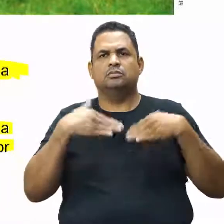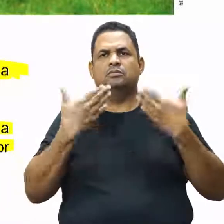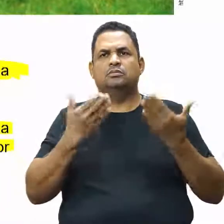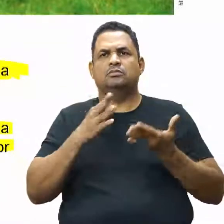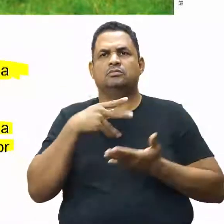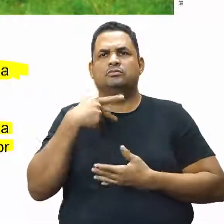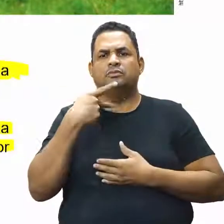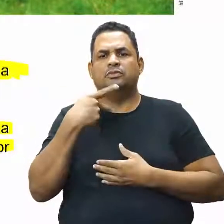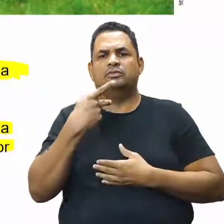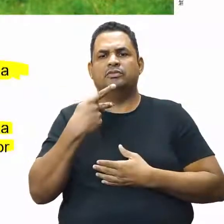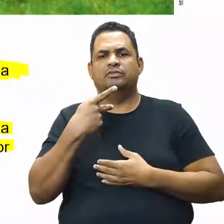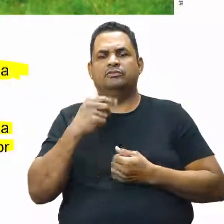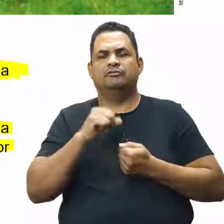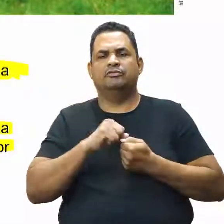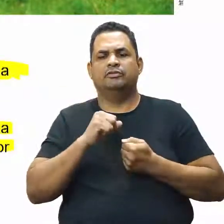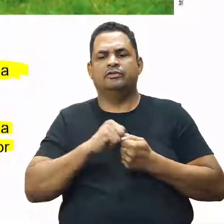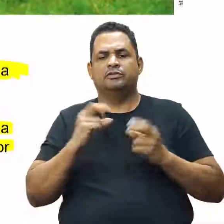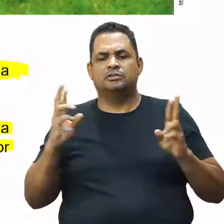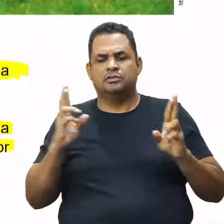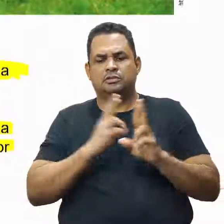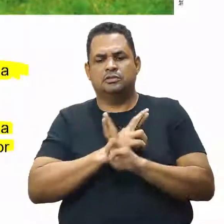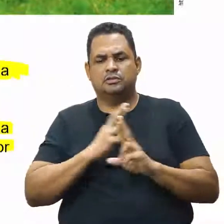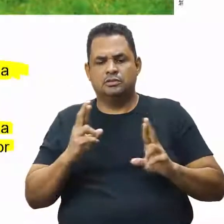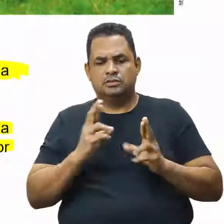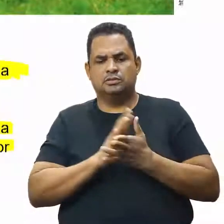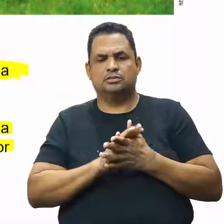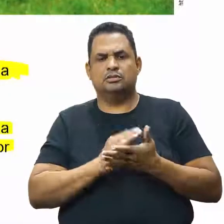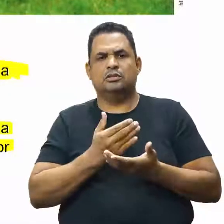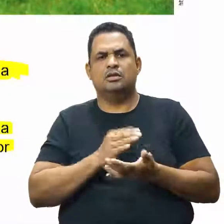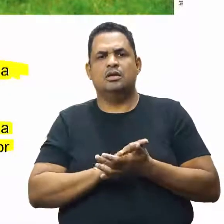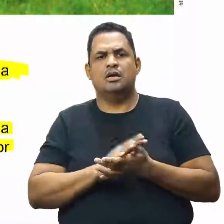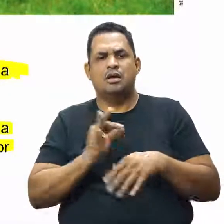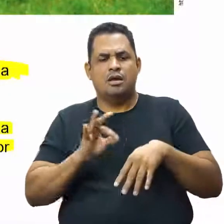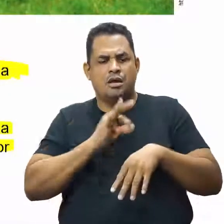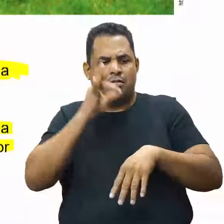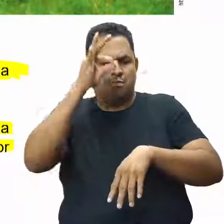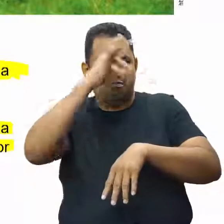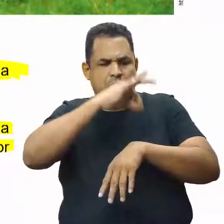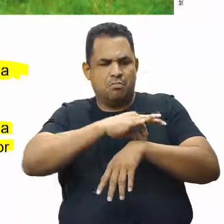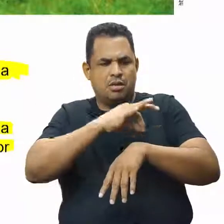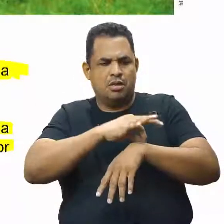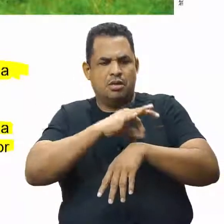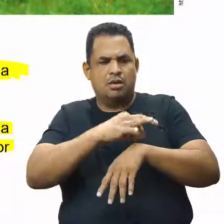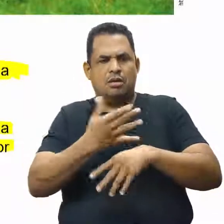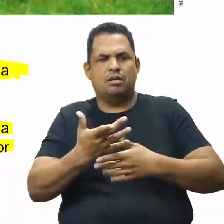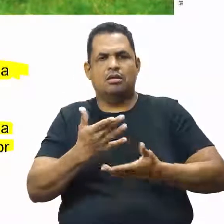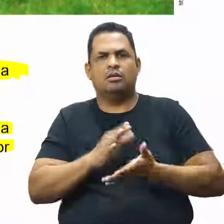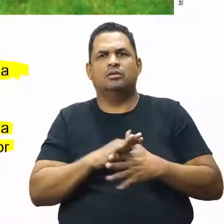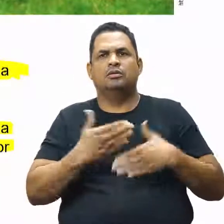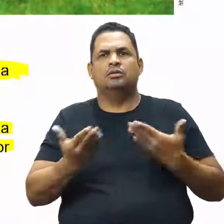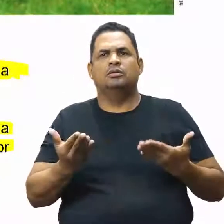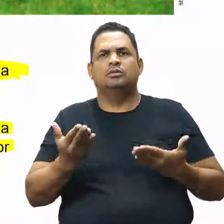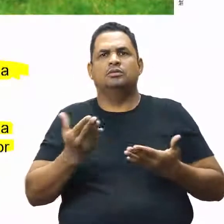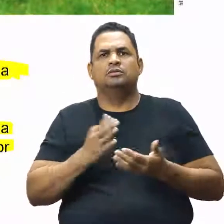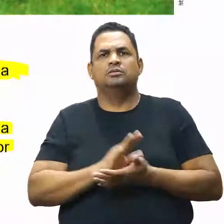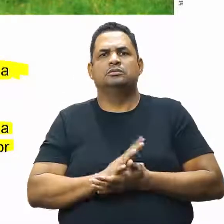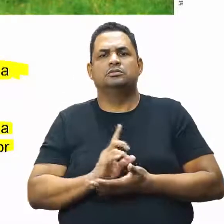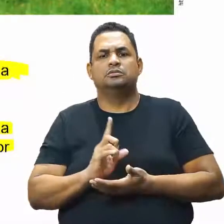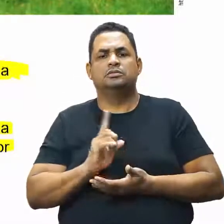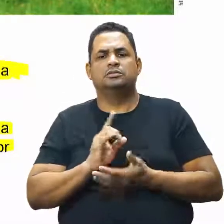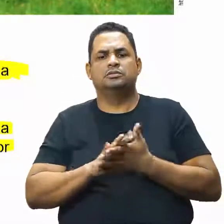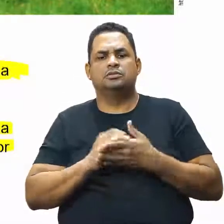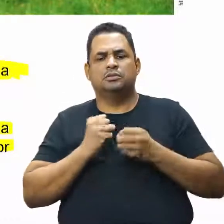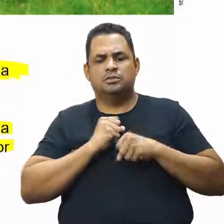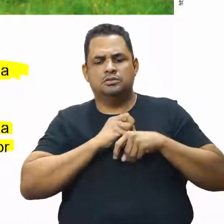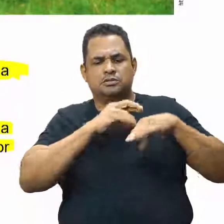a interação da criação de abelhas, a apicultura, é um bom exemplo de você favorecer não só o processo de